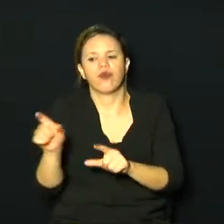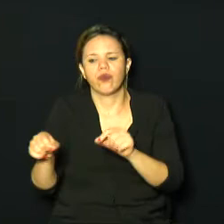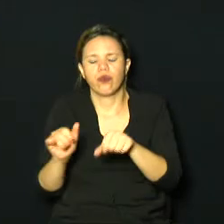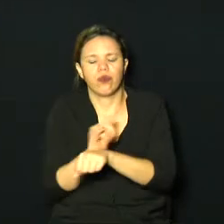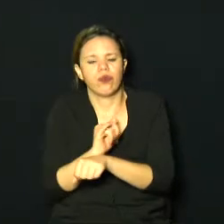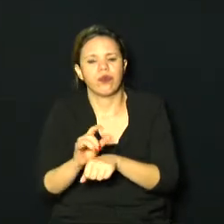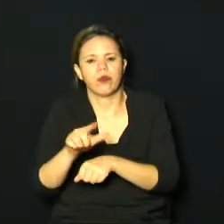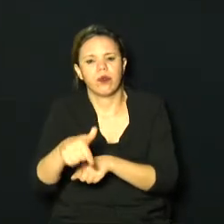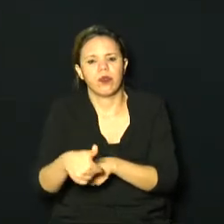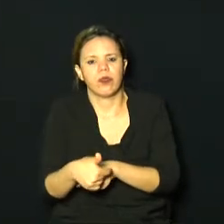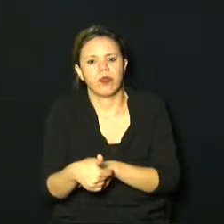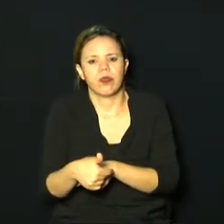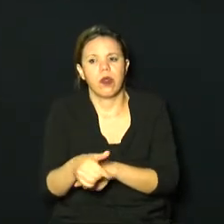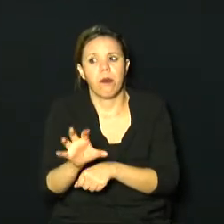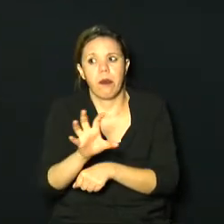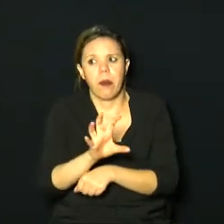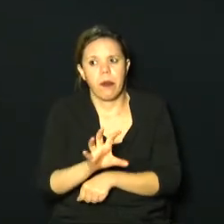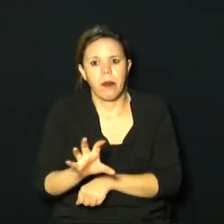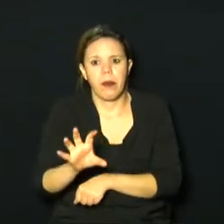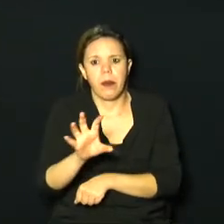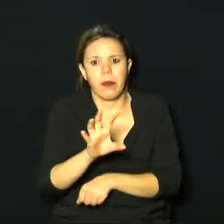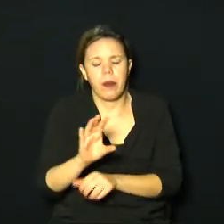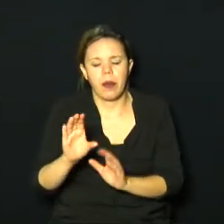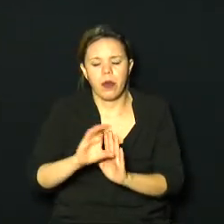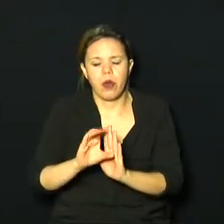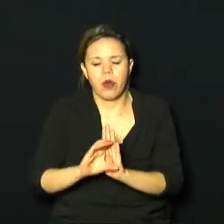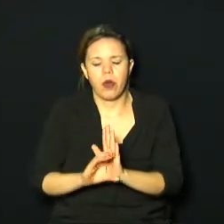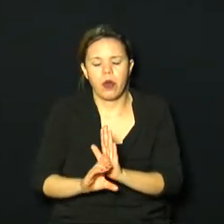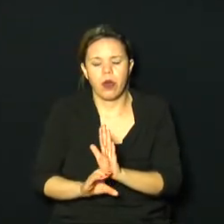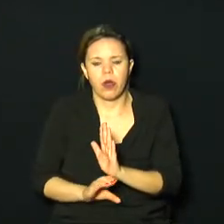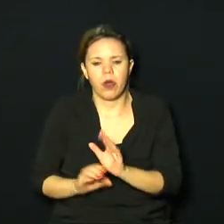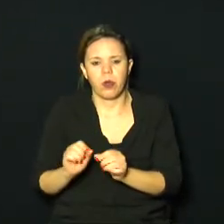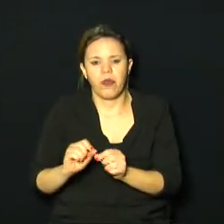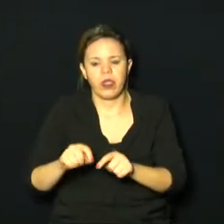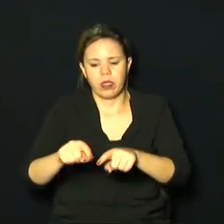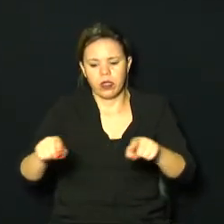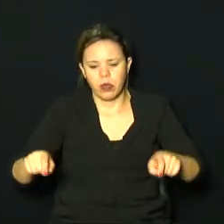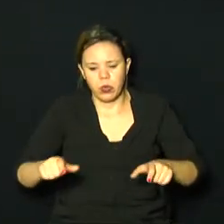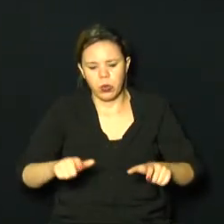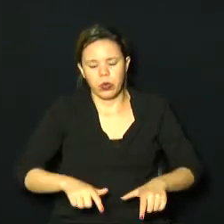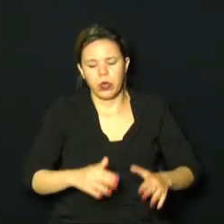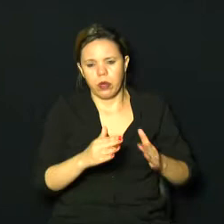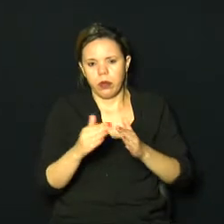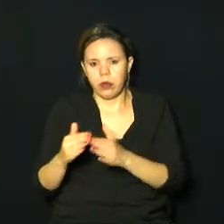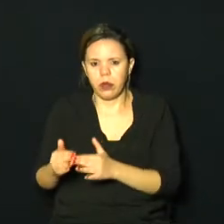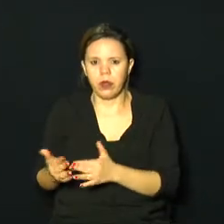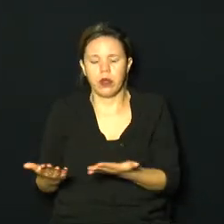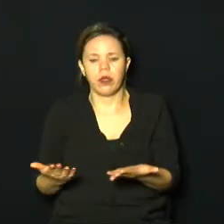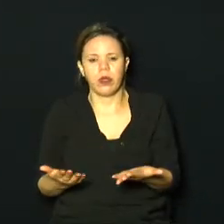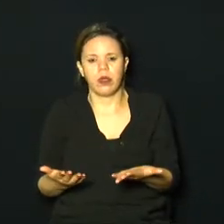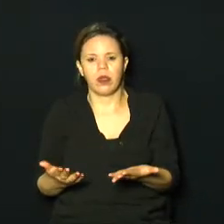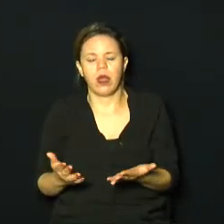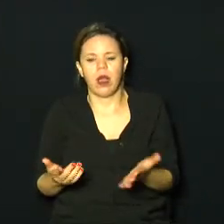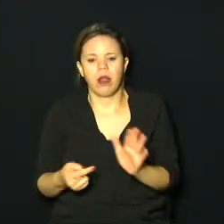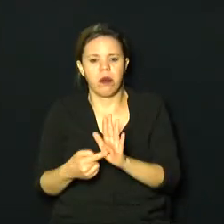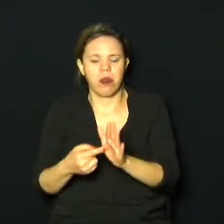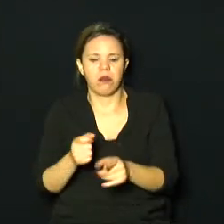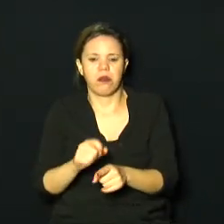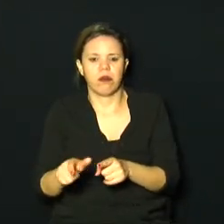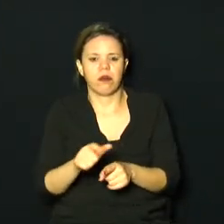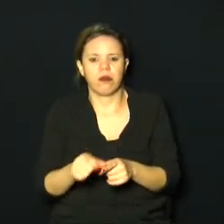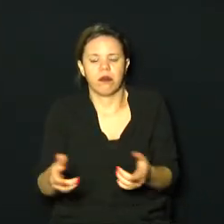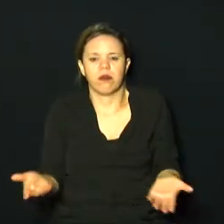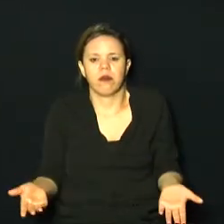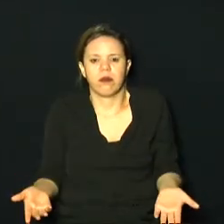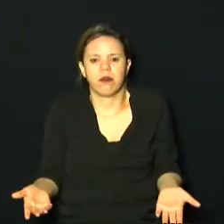foi juntado um mapa, foi juntado um cronograma para fazer um loteamento, e agora o que aparece é um mero auxílio moradia,